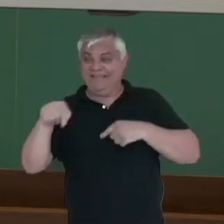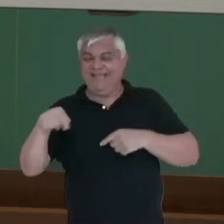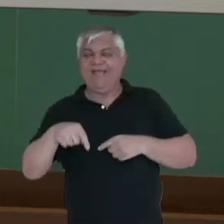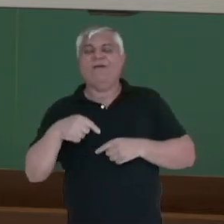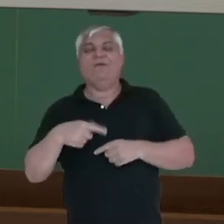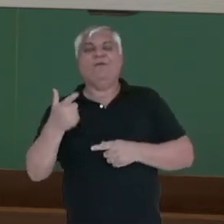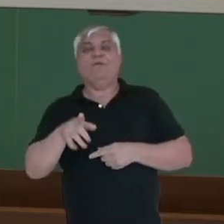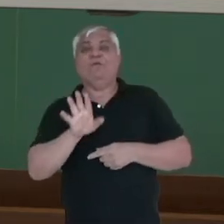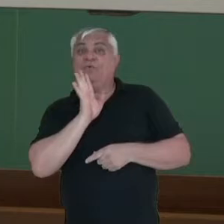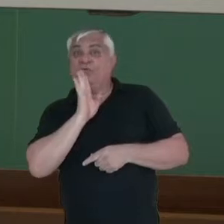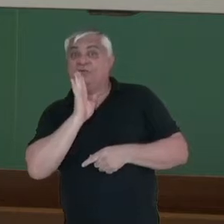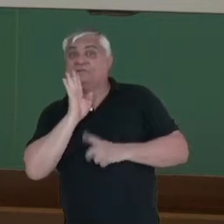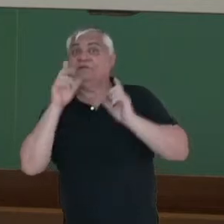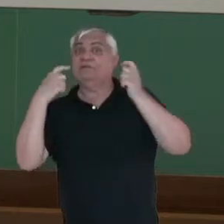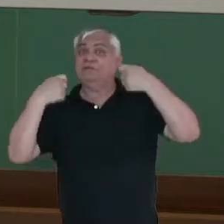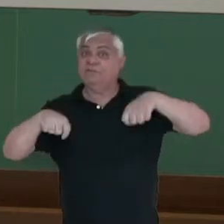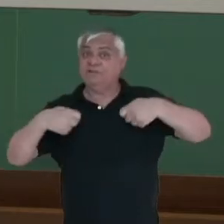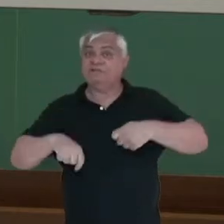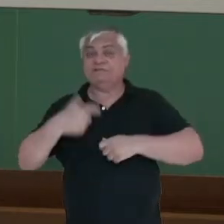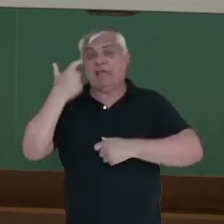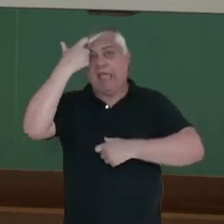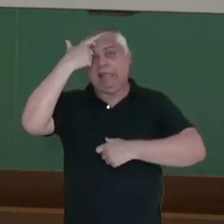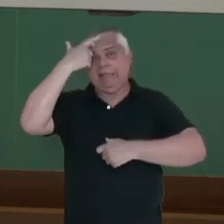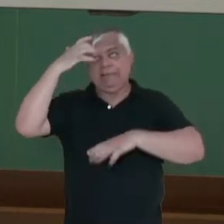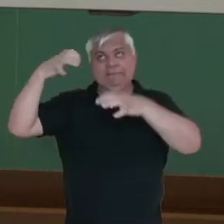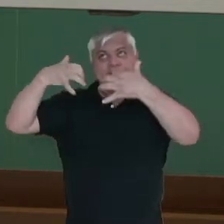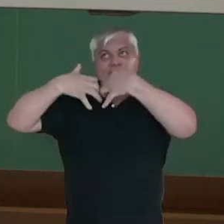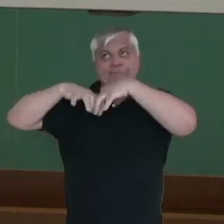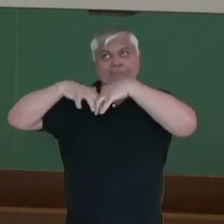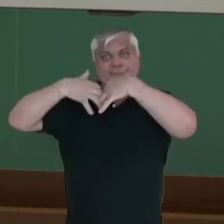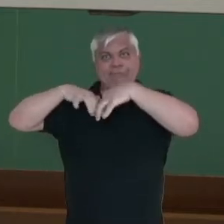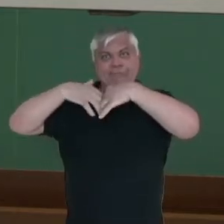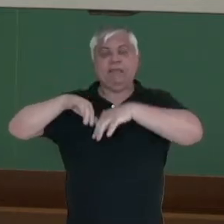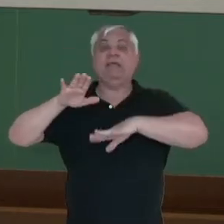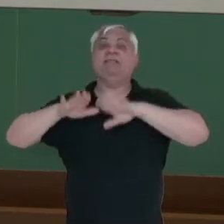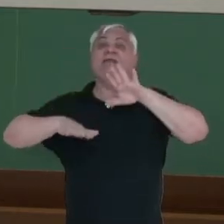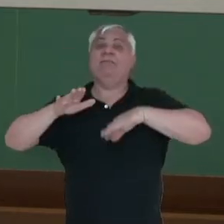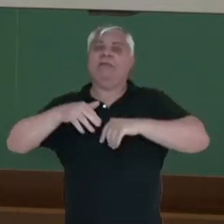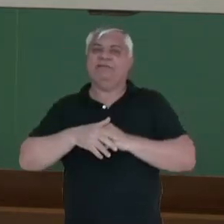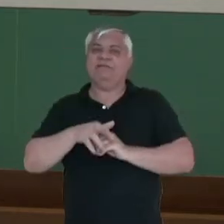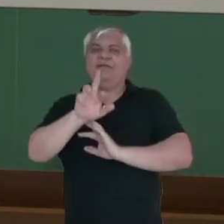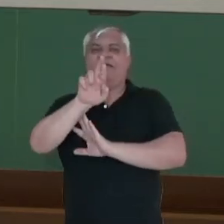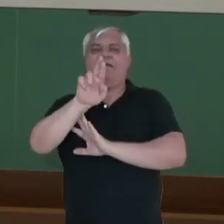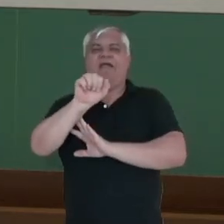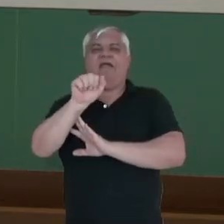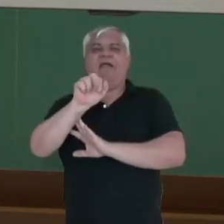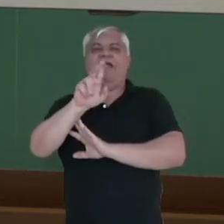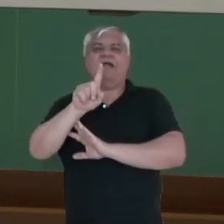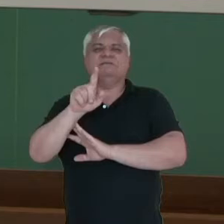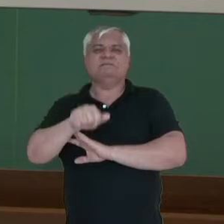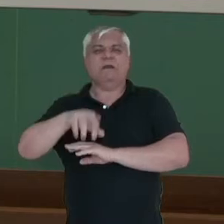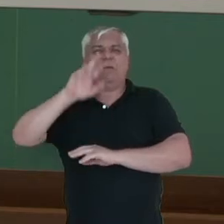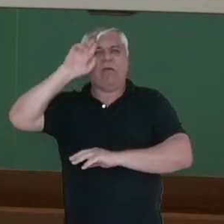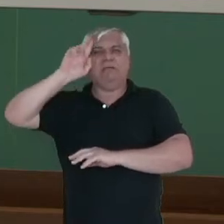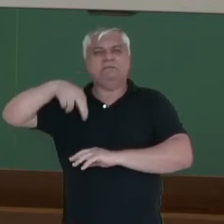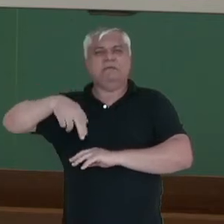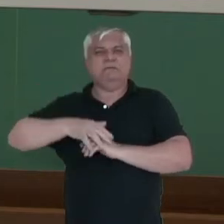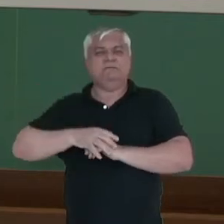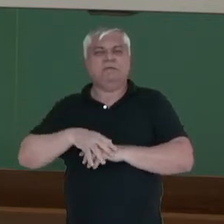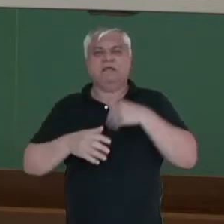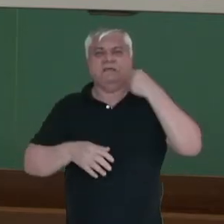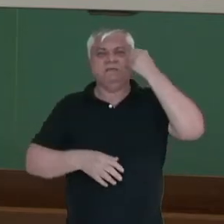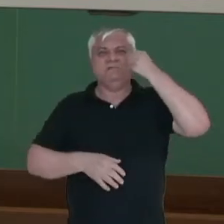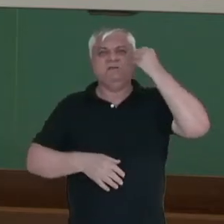que o conhecimento começa na razão, depende da razão, e aí a experiência